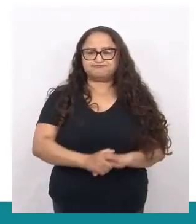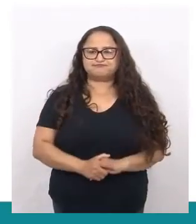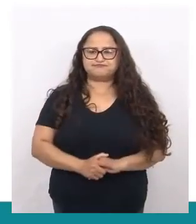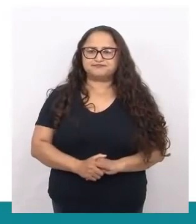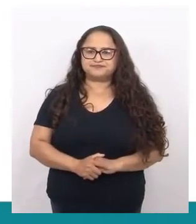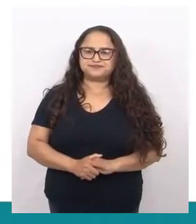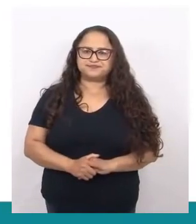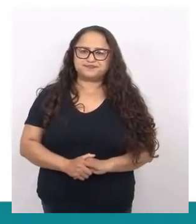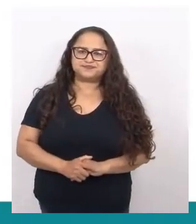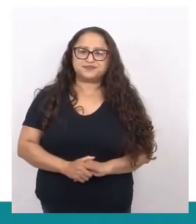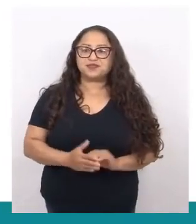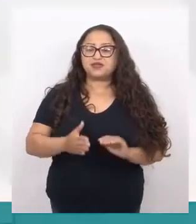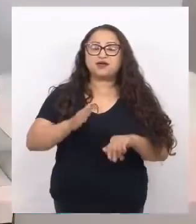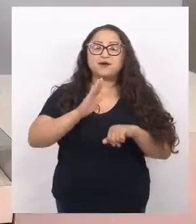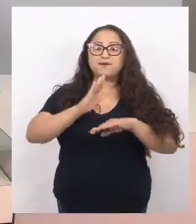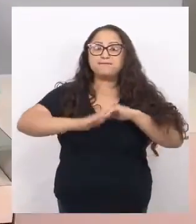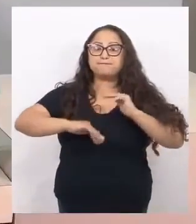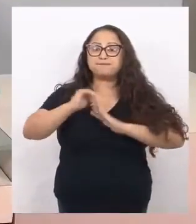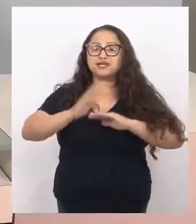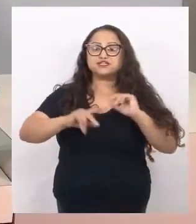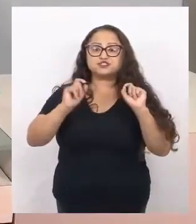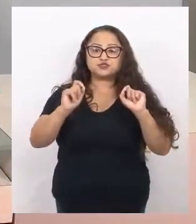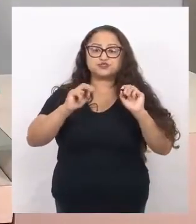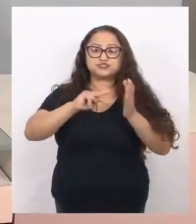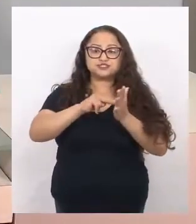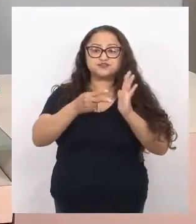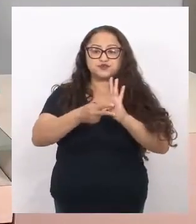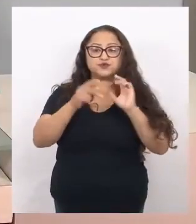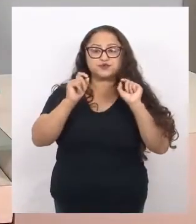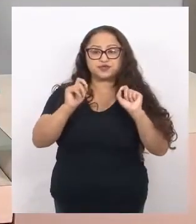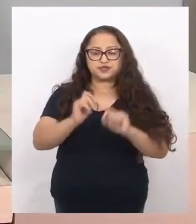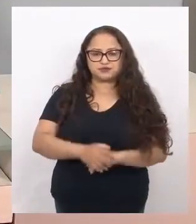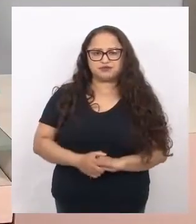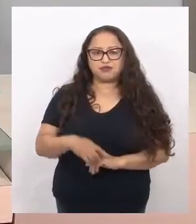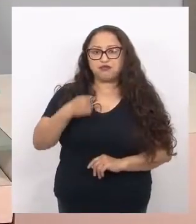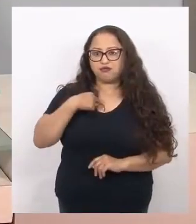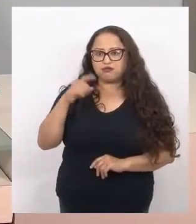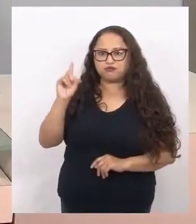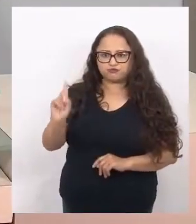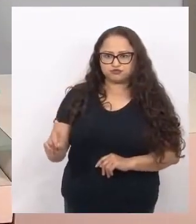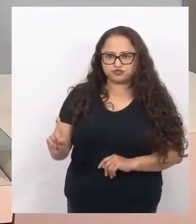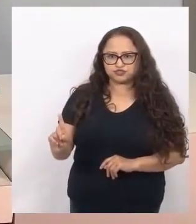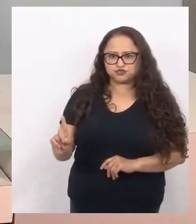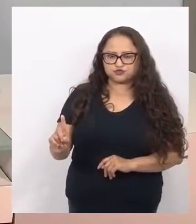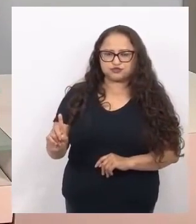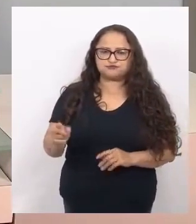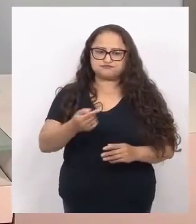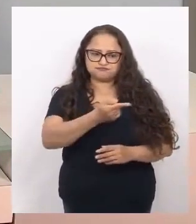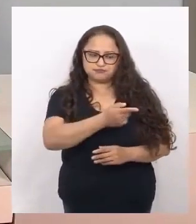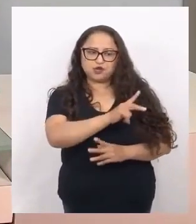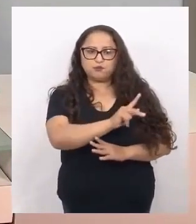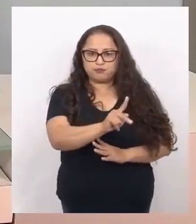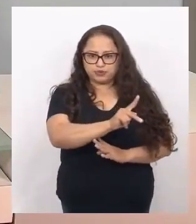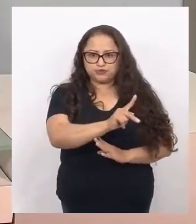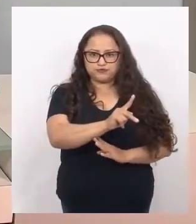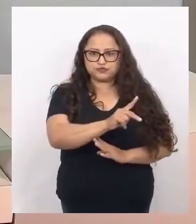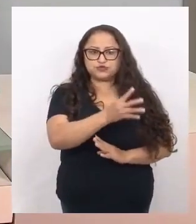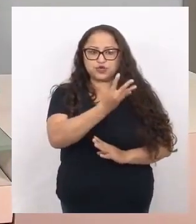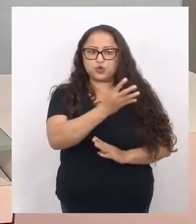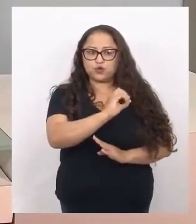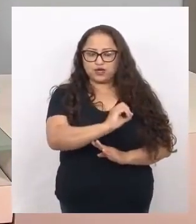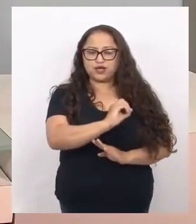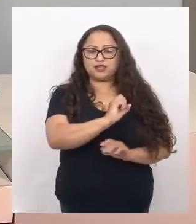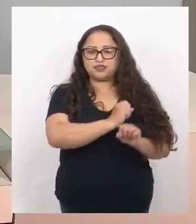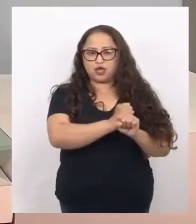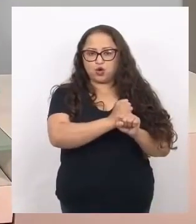tá? Na prática, o que isso significa? Então, por exemplo, eu sou uma diretora, a Thaís é uma professora 40 horas